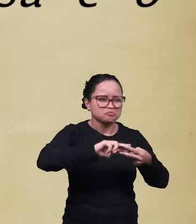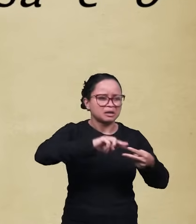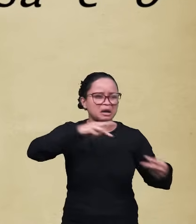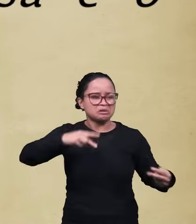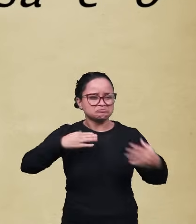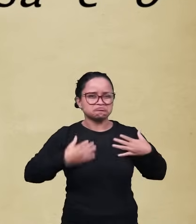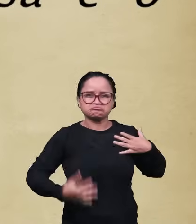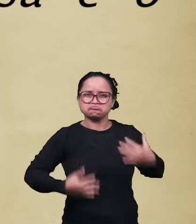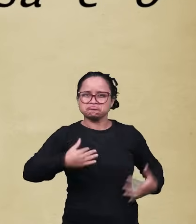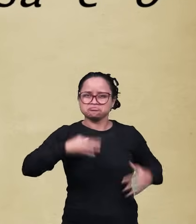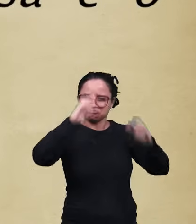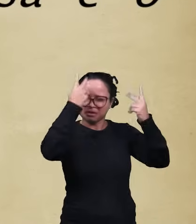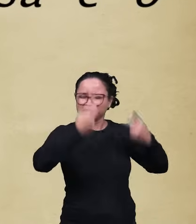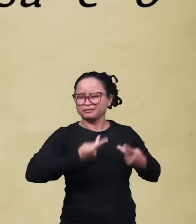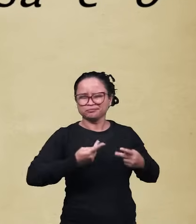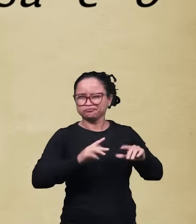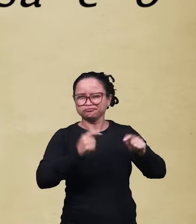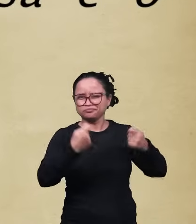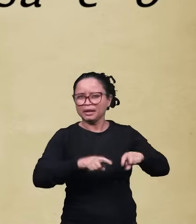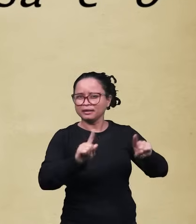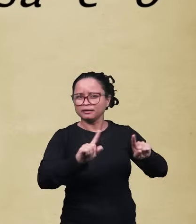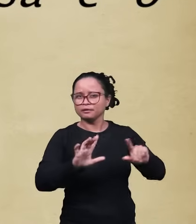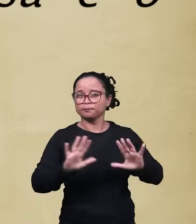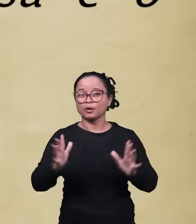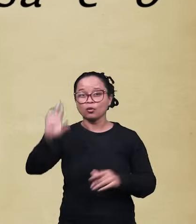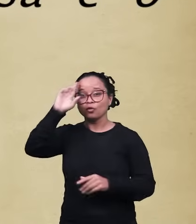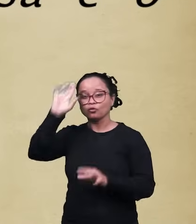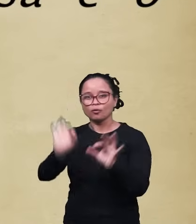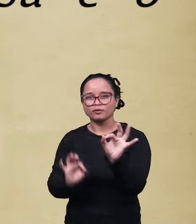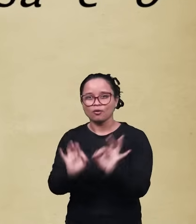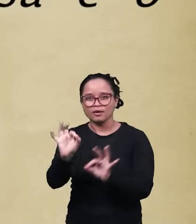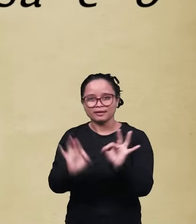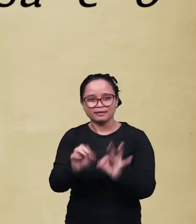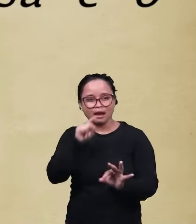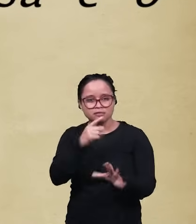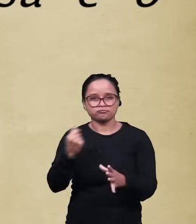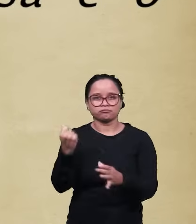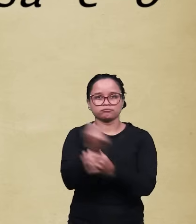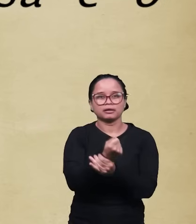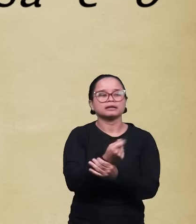biológicas, físicas. Então o Senhor começa a moldar em Abrão